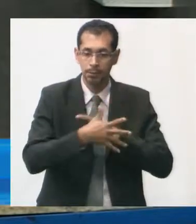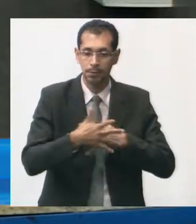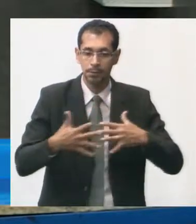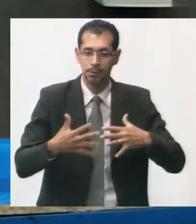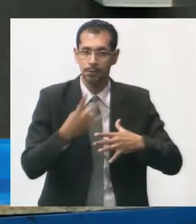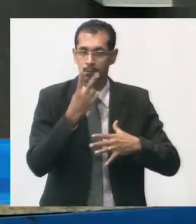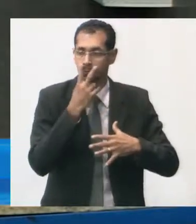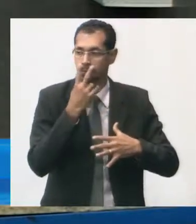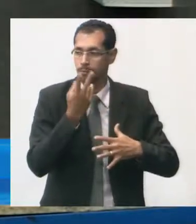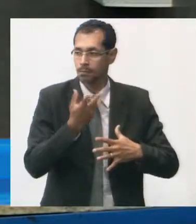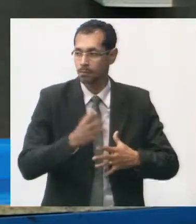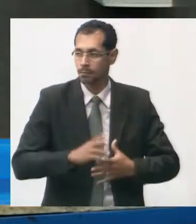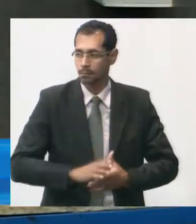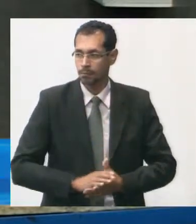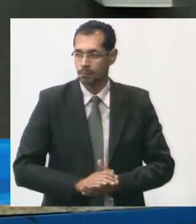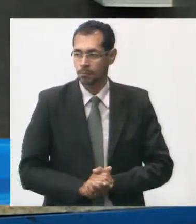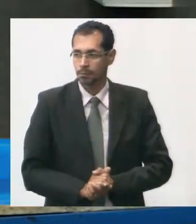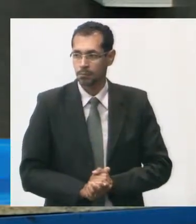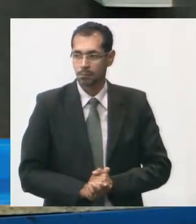Porque